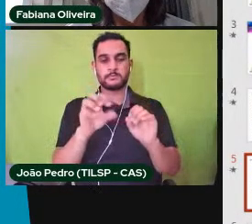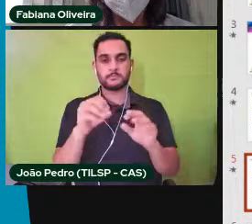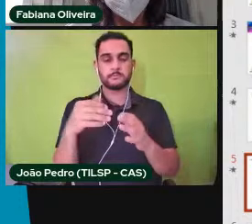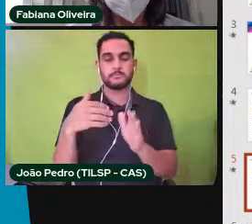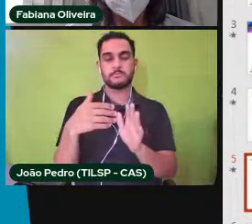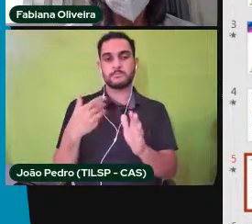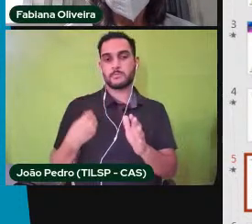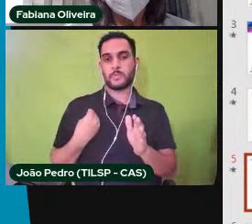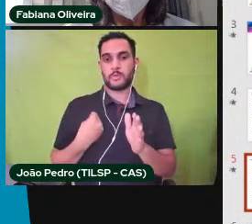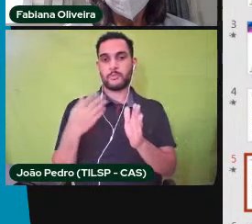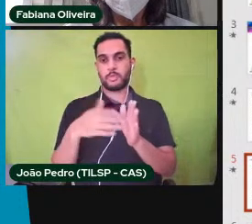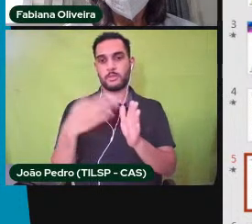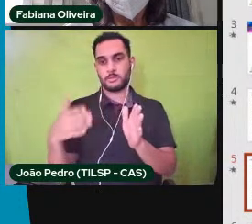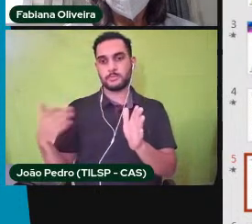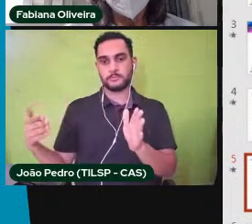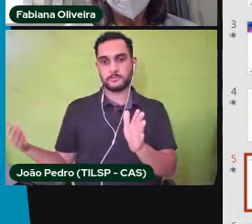vida.